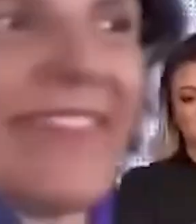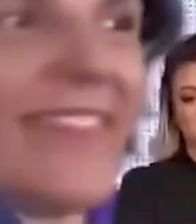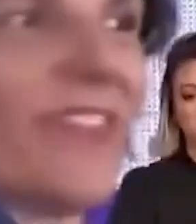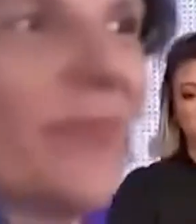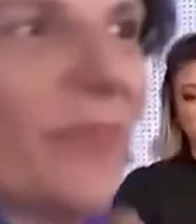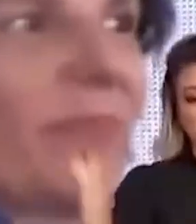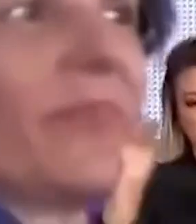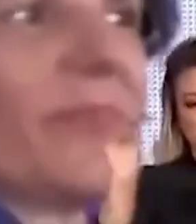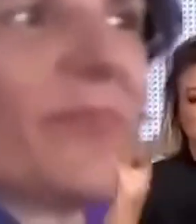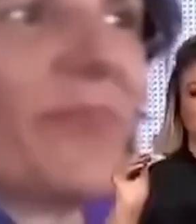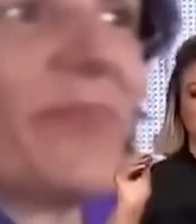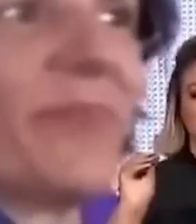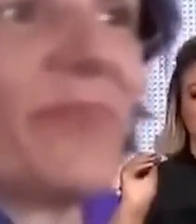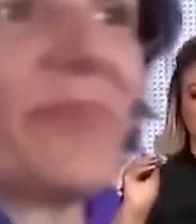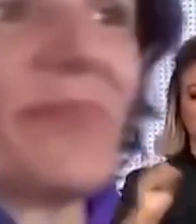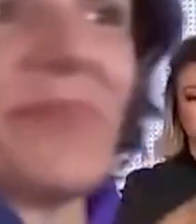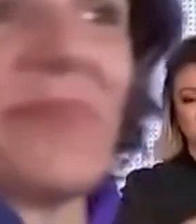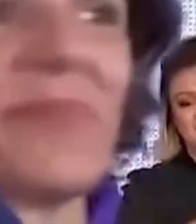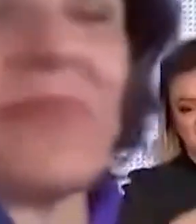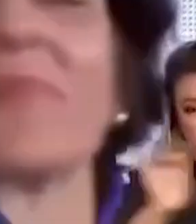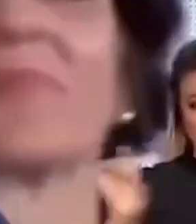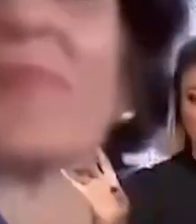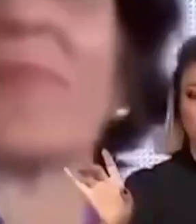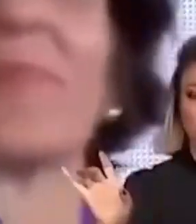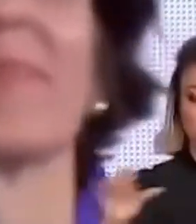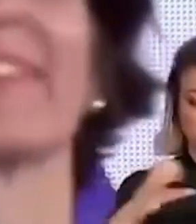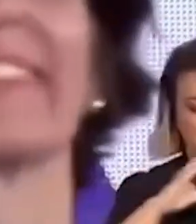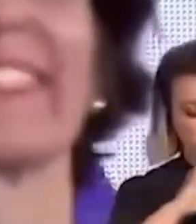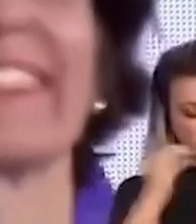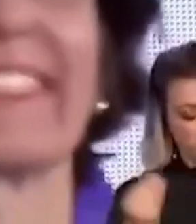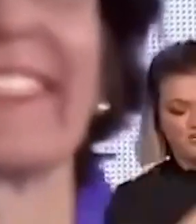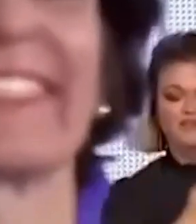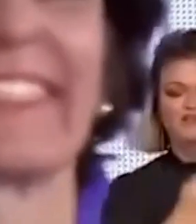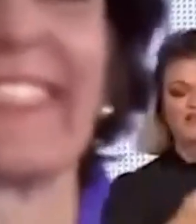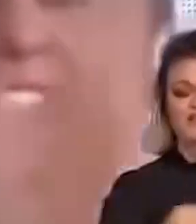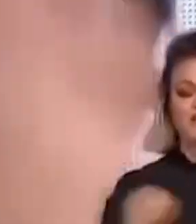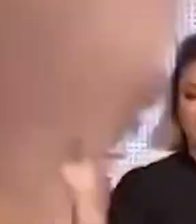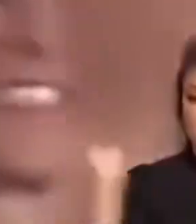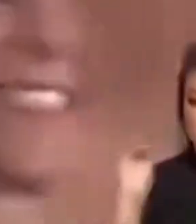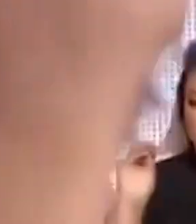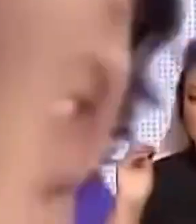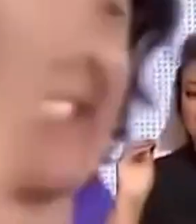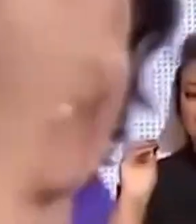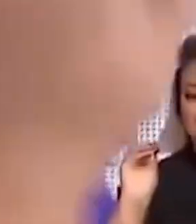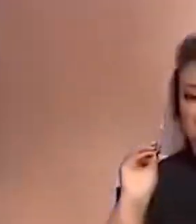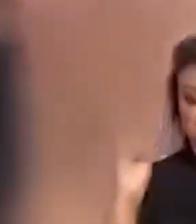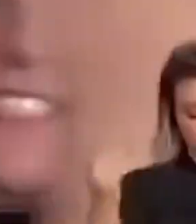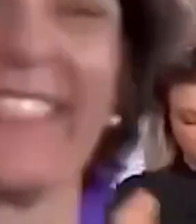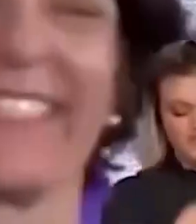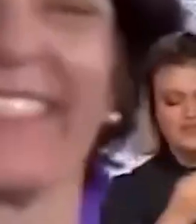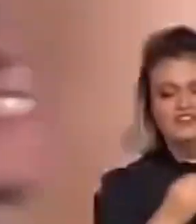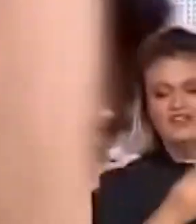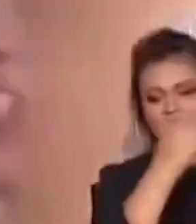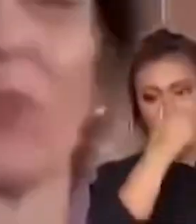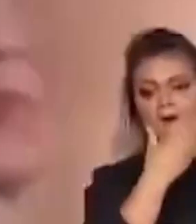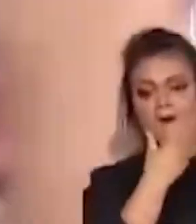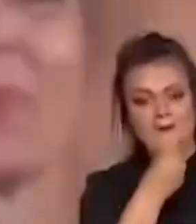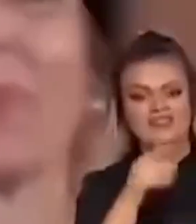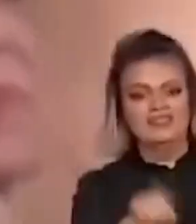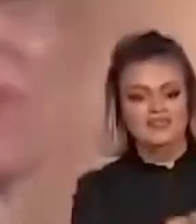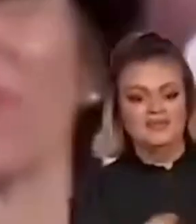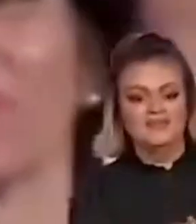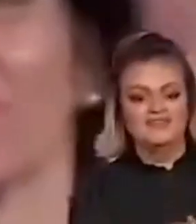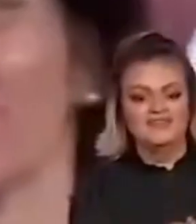Um beijo no coração de cada mulher e um beijo no coração de cada companheiro